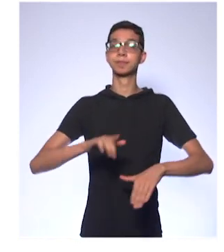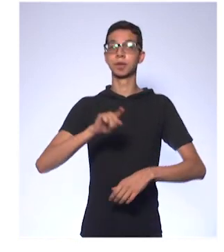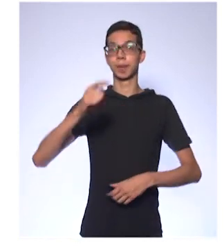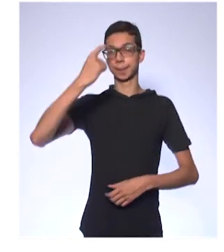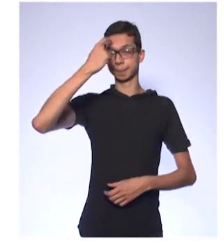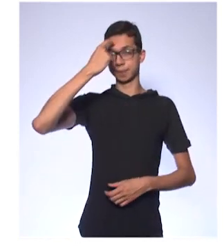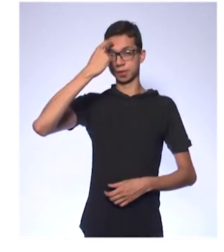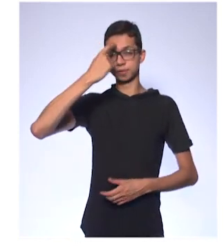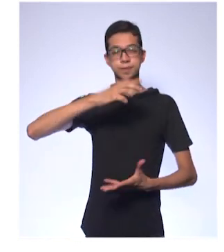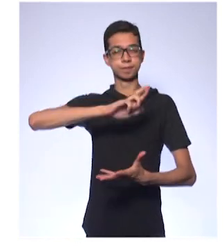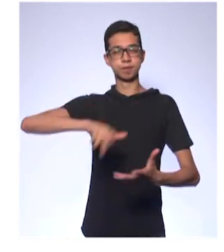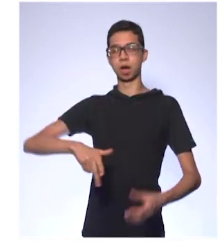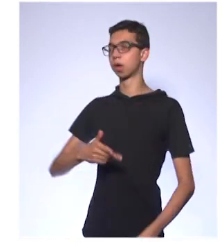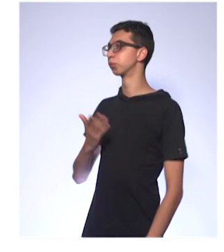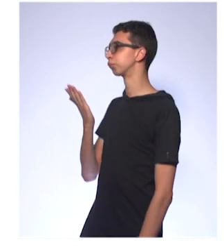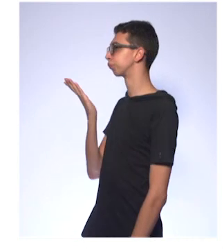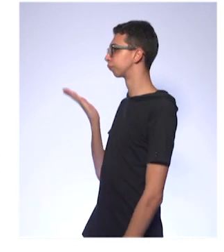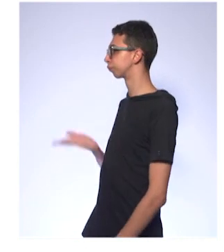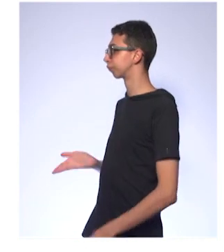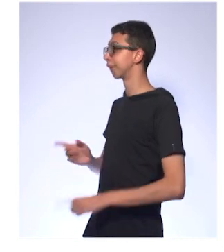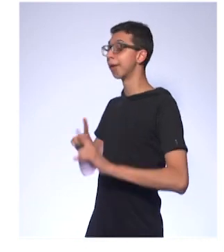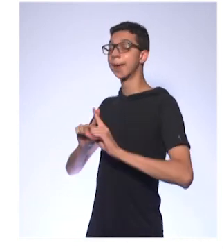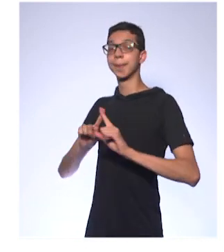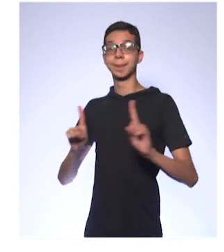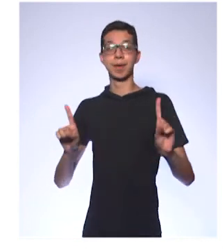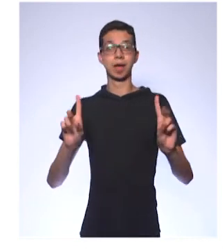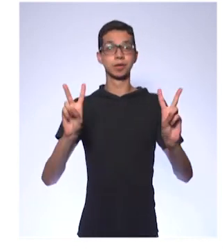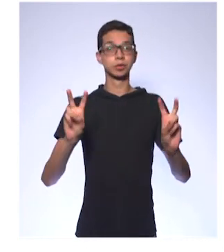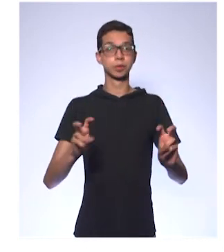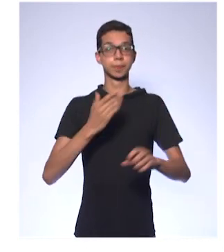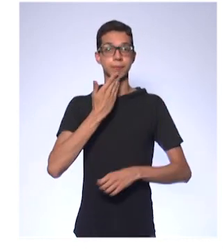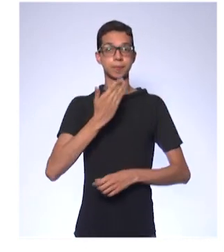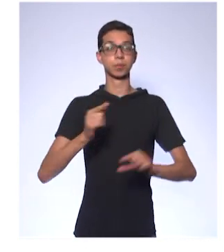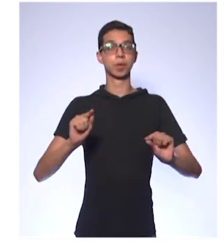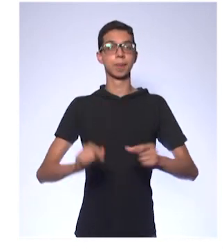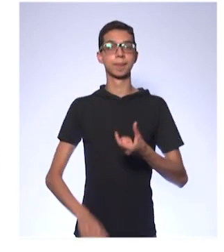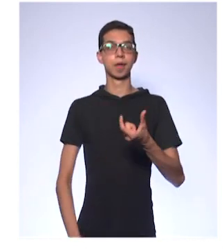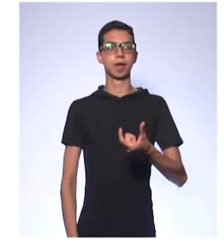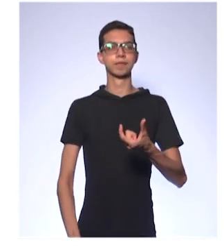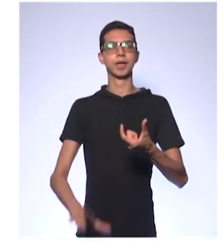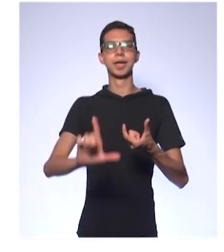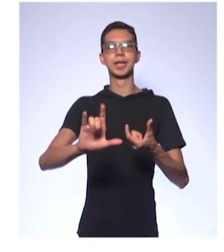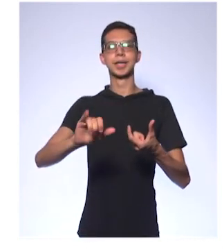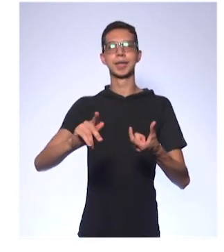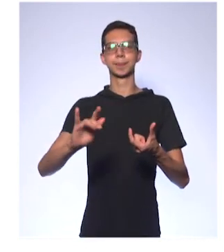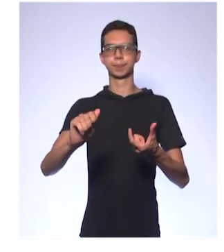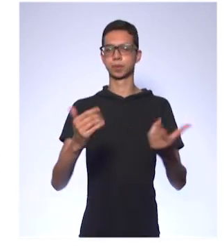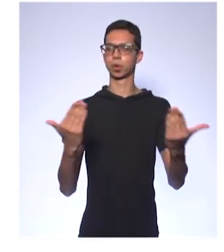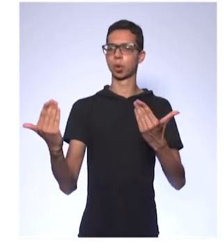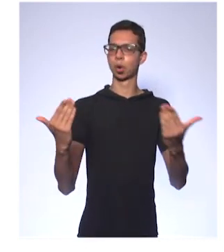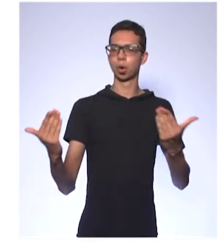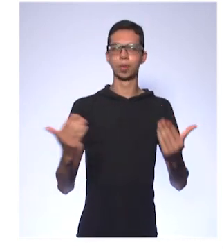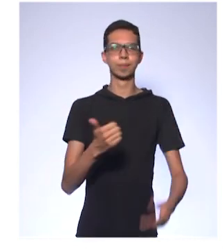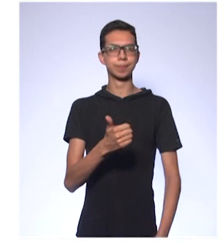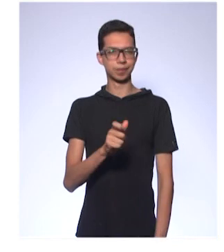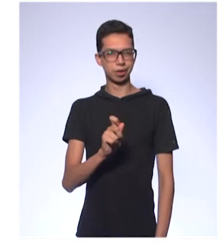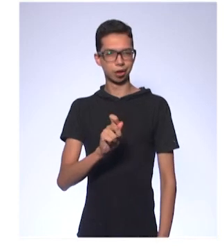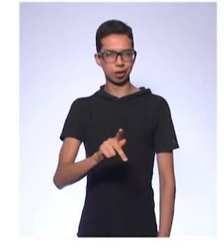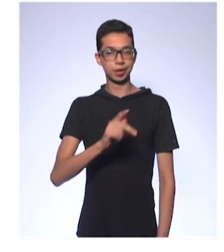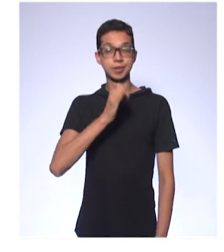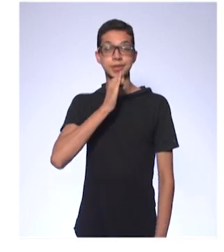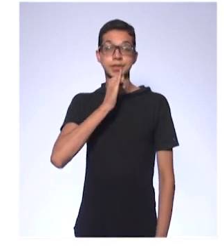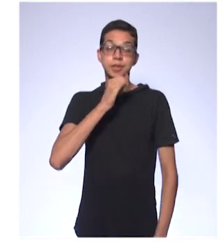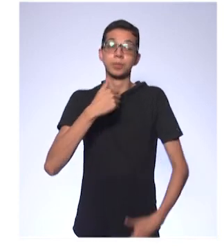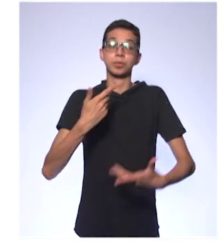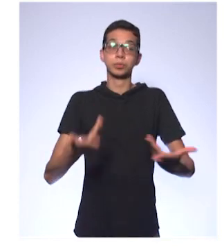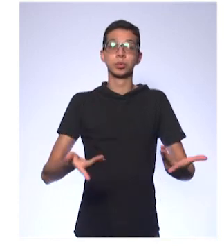mas a questão que ele está pedindo é em relação à palavra límpia, ok? Então, a única alternativa